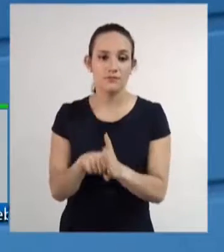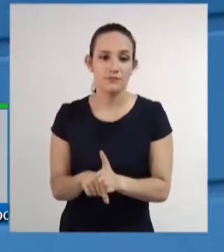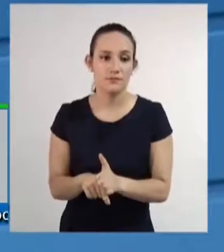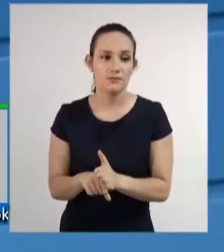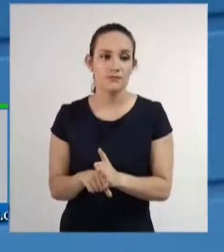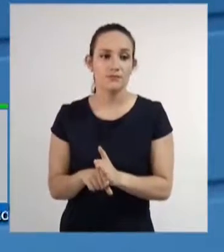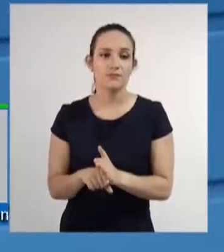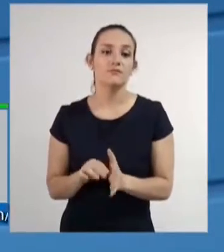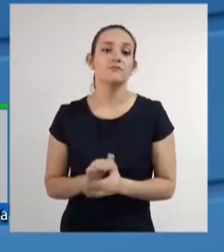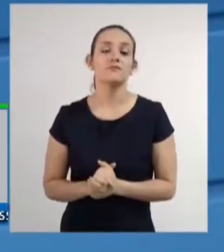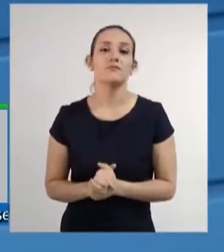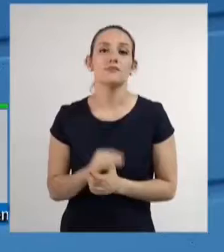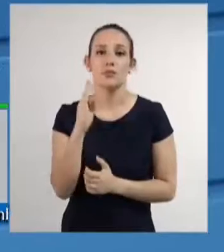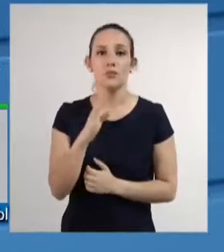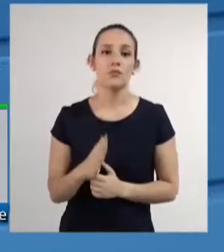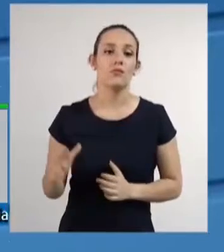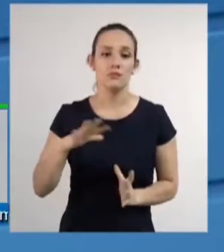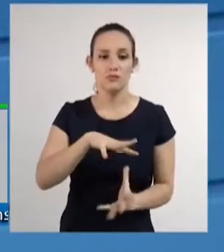Banco Mundial.